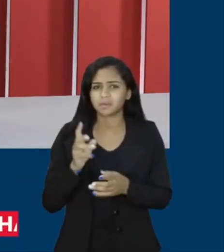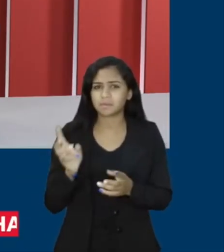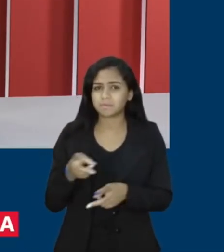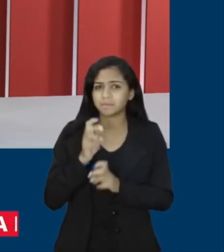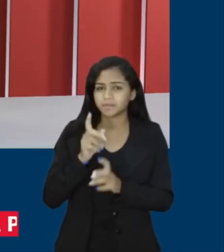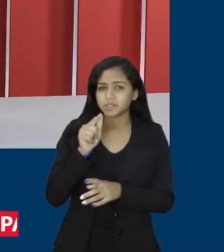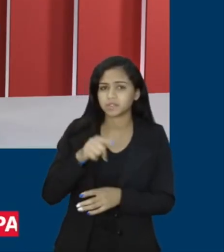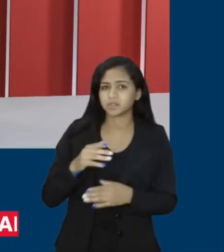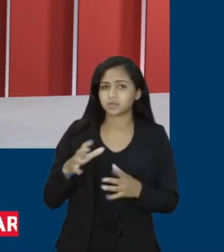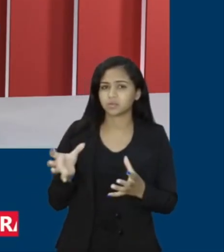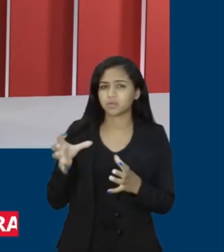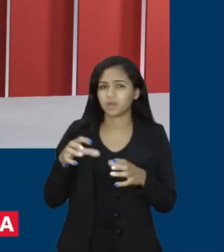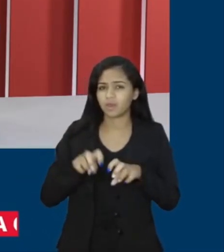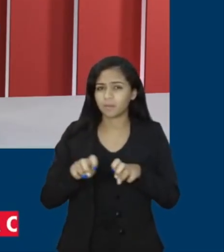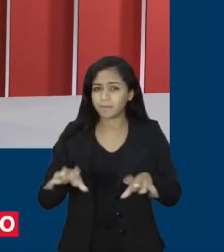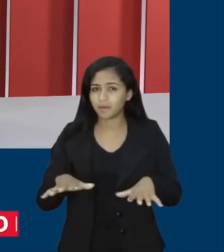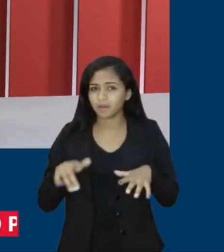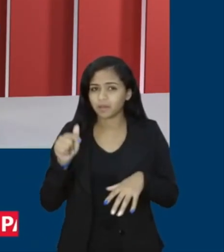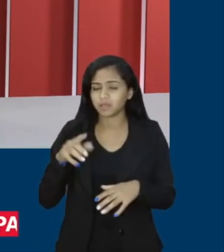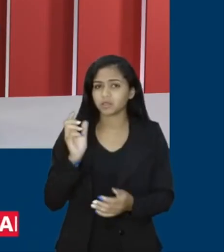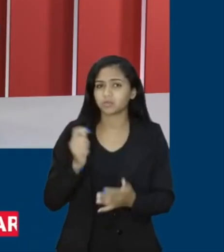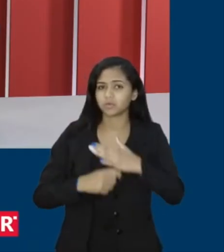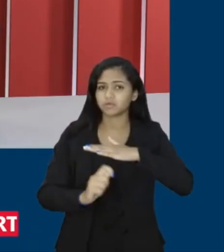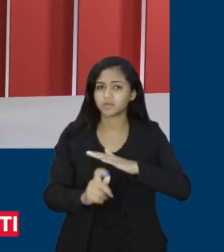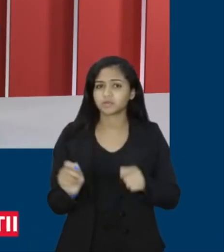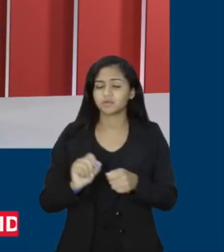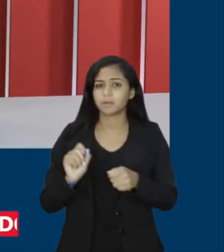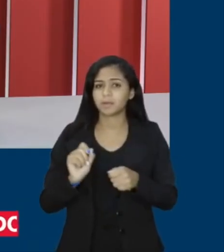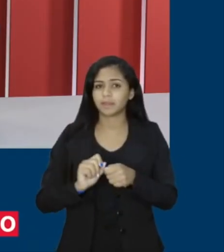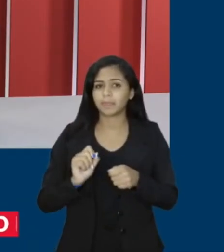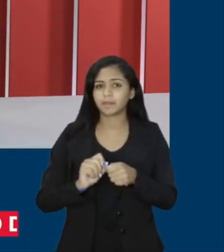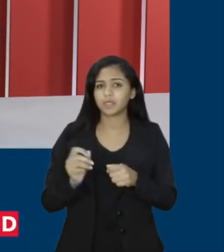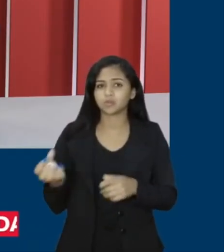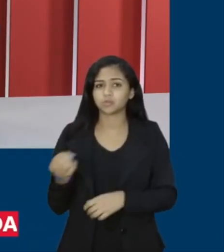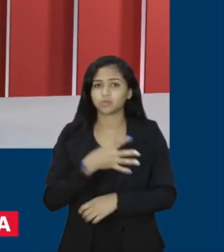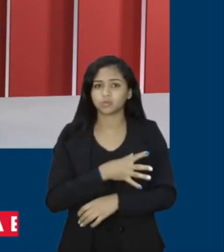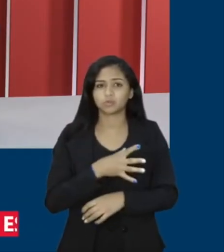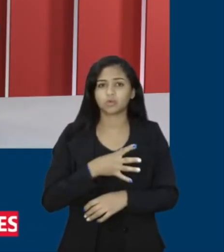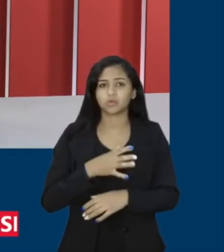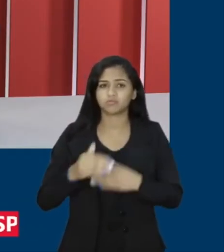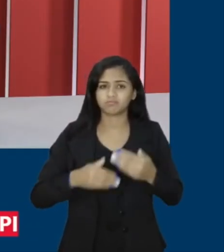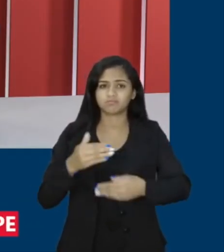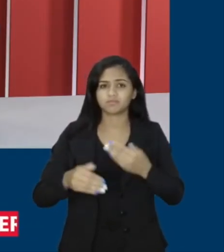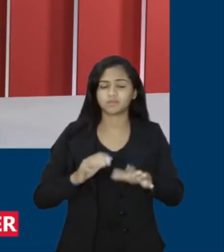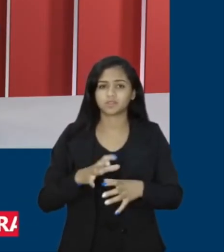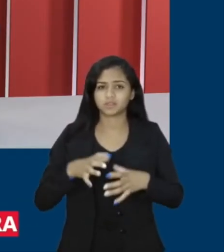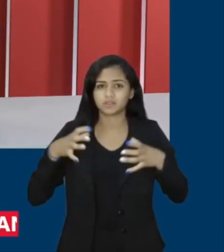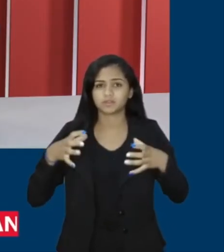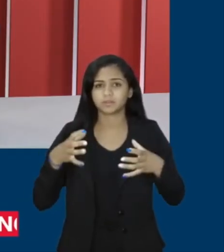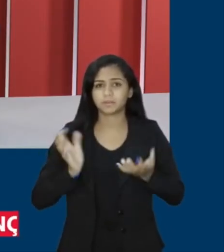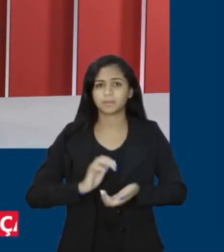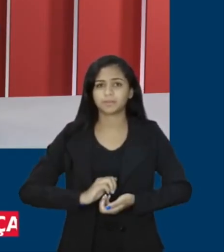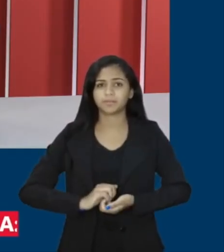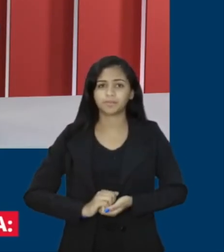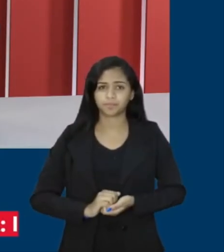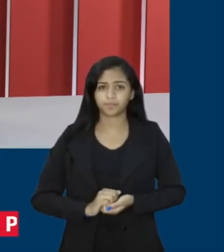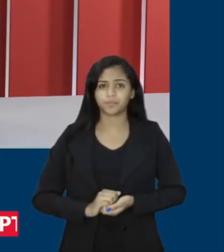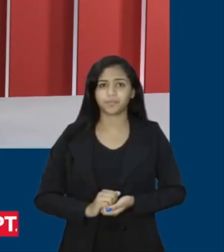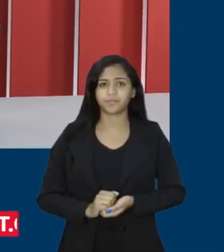esse montante, né, todo esse investimento que vai ser feito no novo programa de aceleração do crescimento.